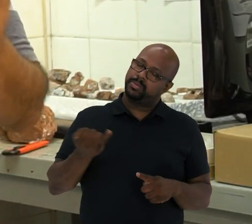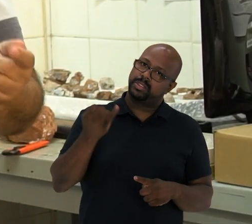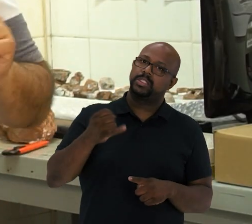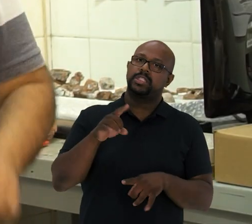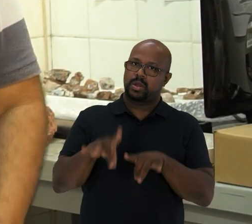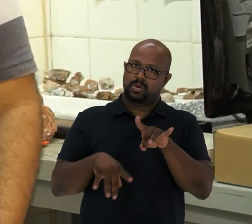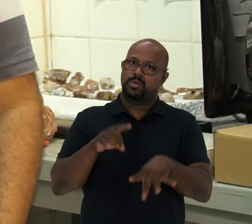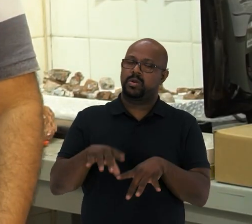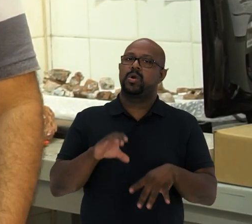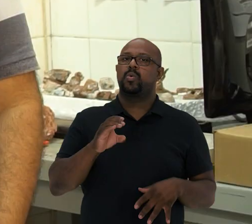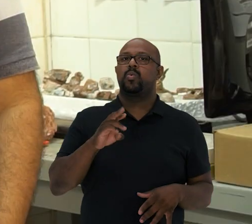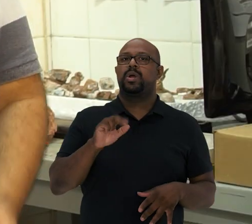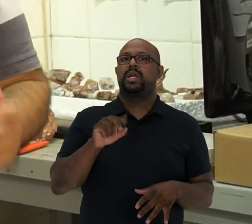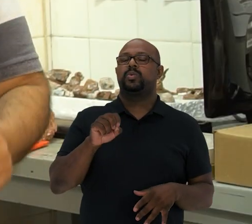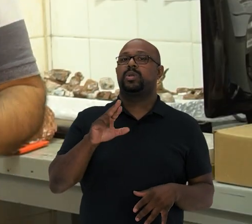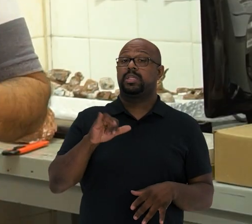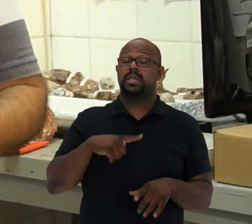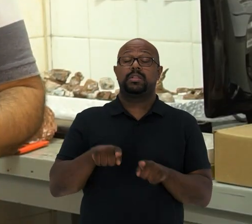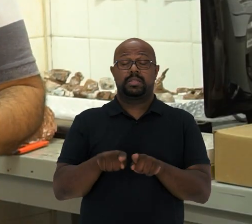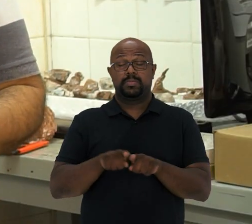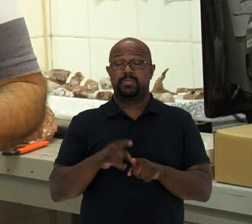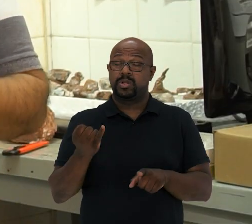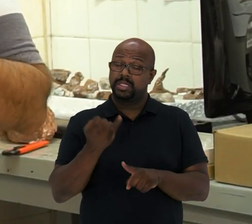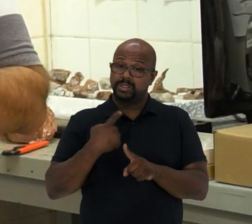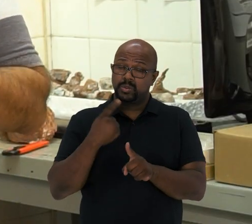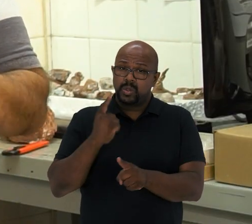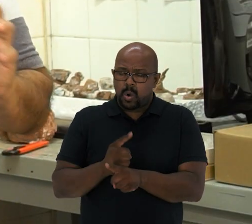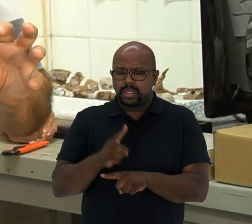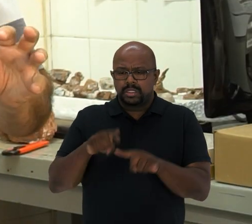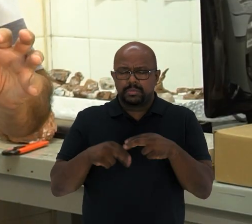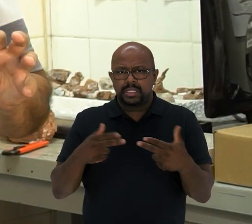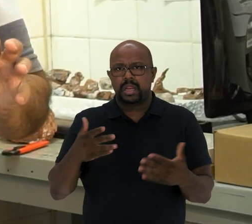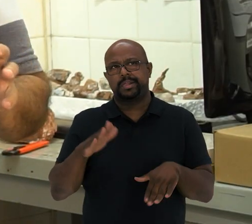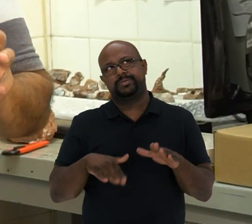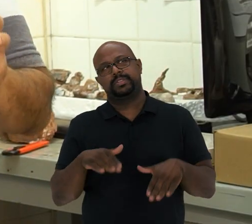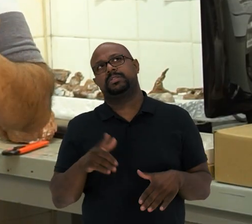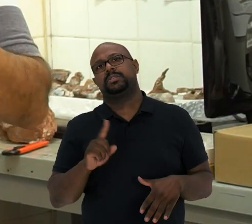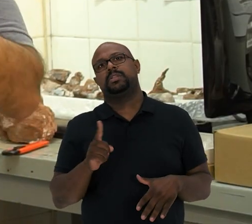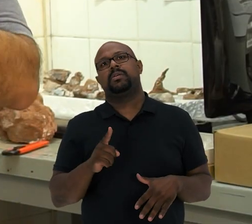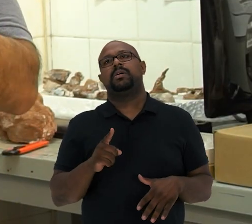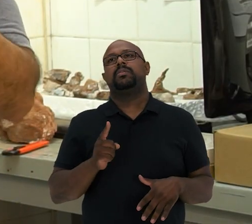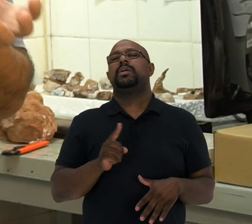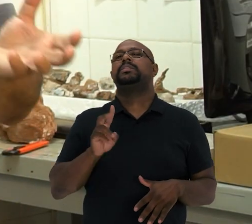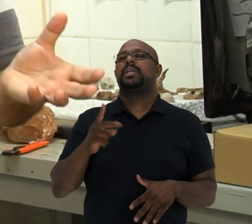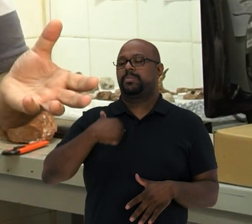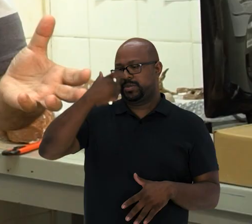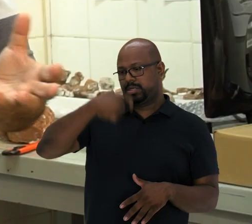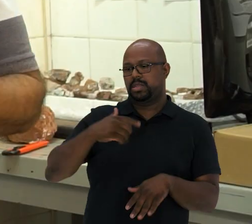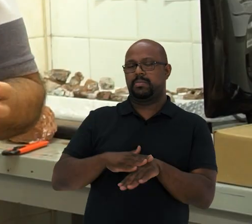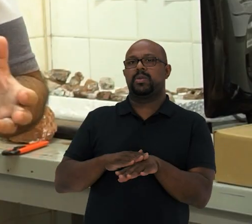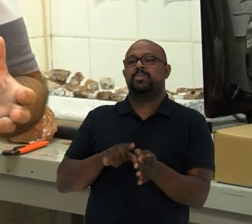isso a importância da curadoria. E também a importância de quando se encontra um material, às vezes nem sempre